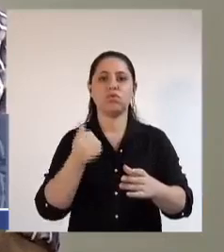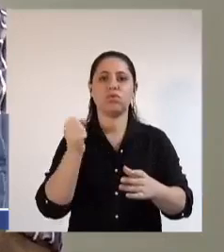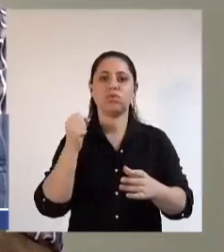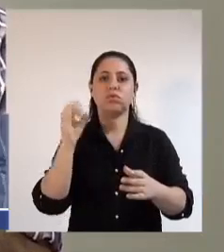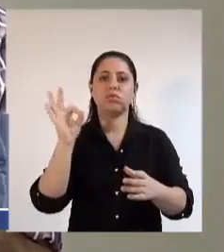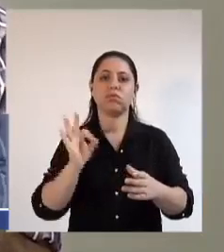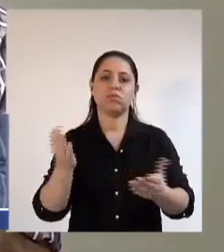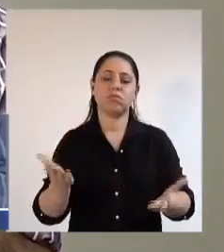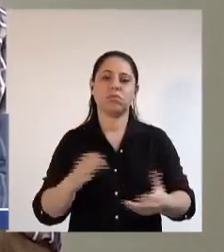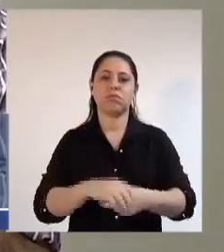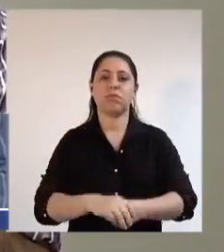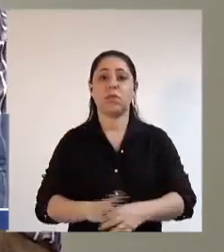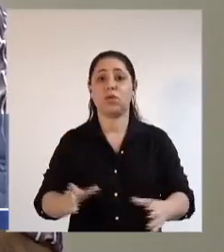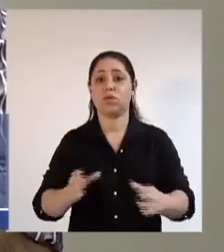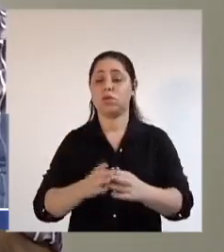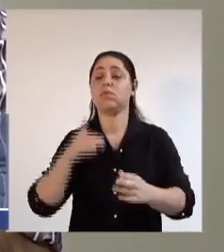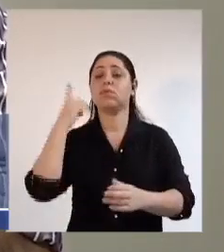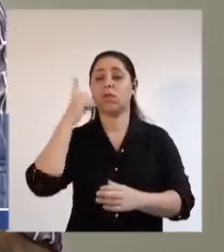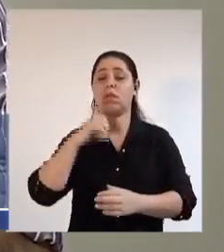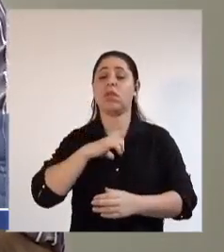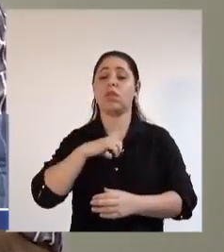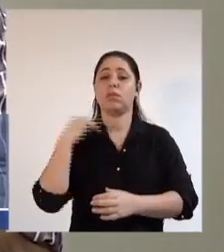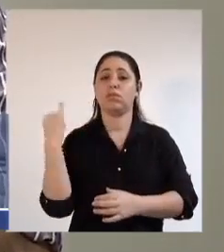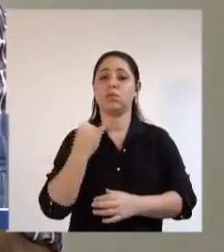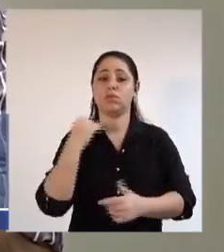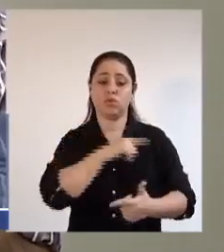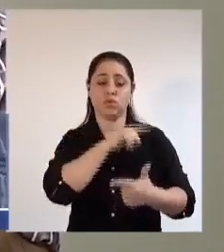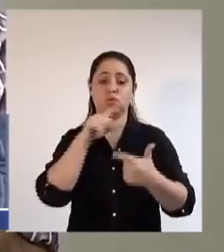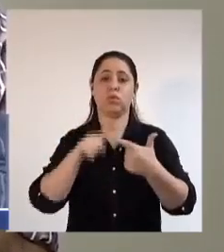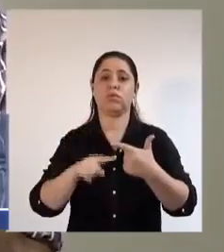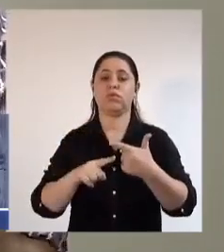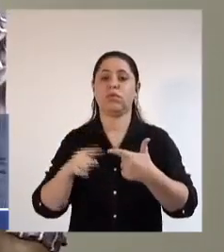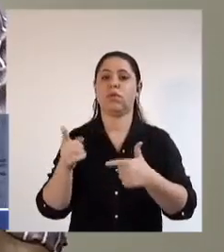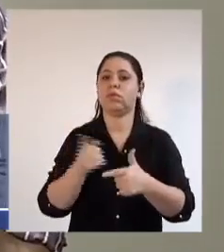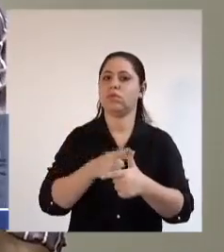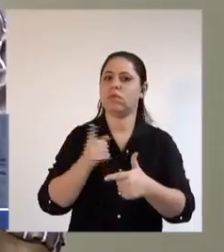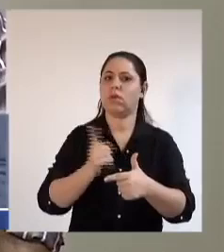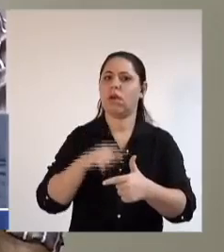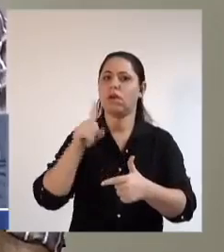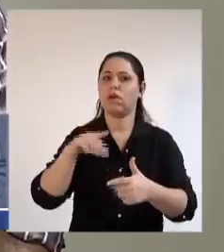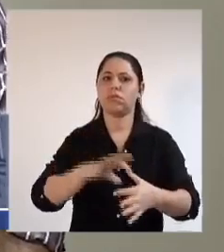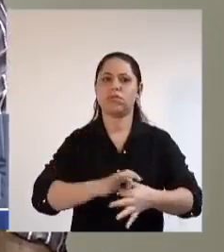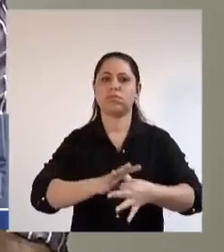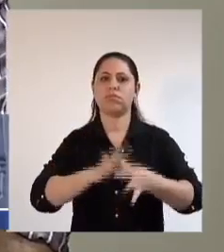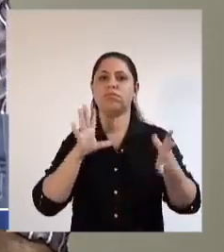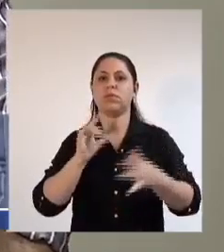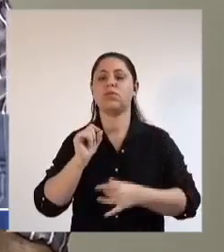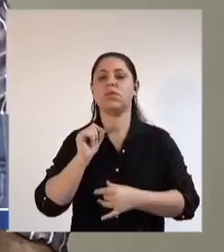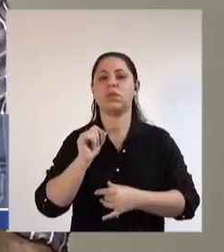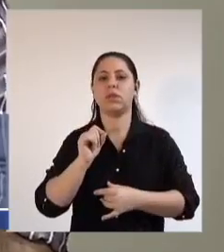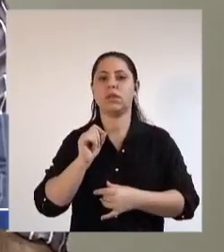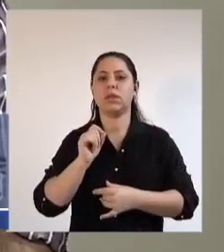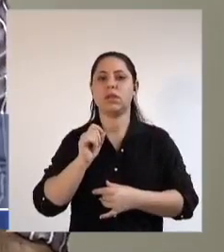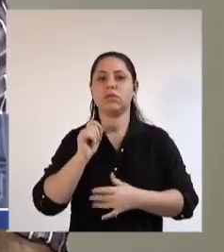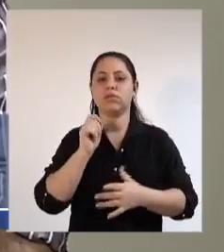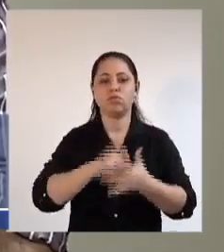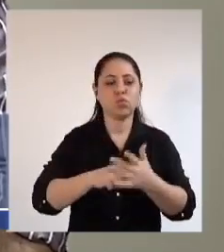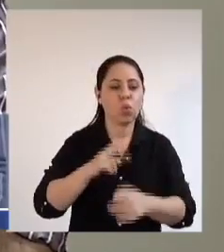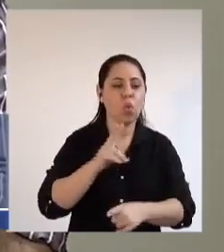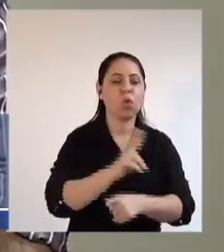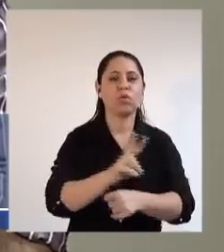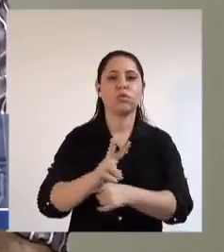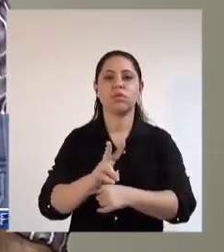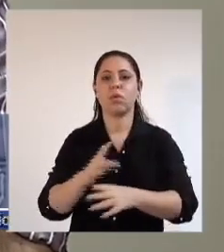essa frente parlamentar pode ter importância em dois pontos 1 é destravar a questão da compensação de reserva legal